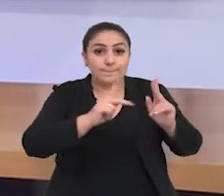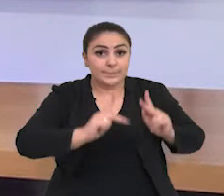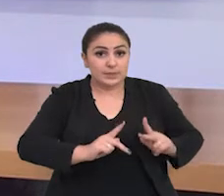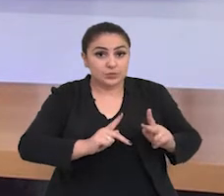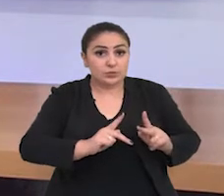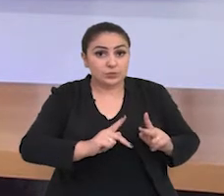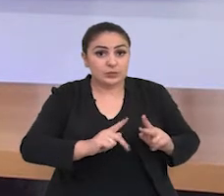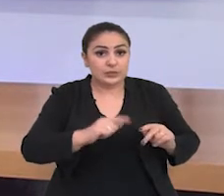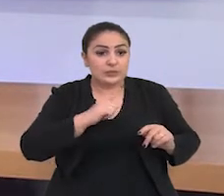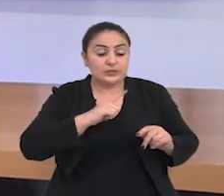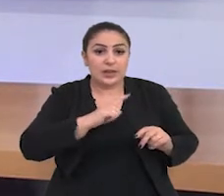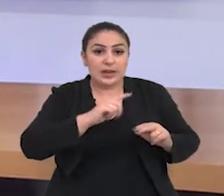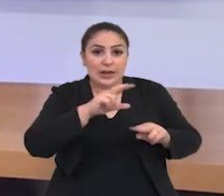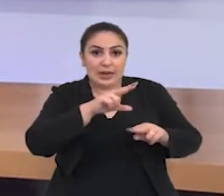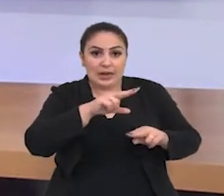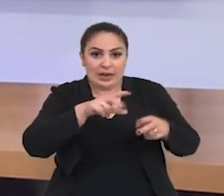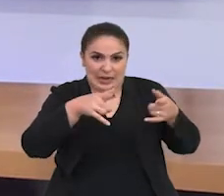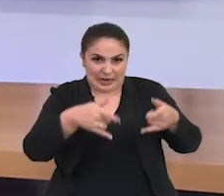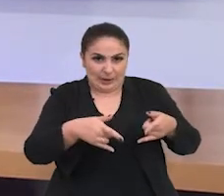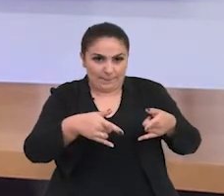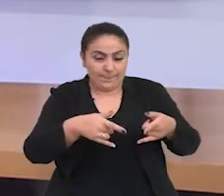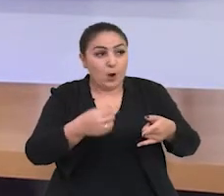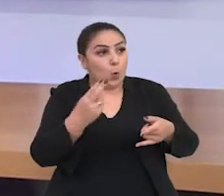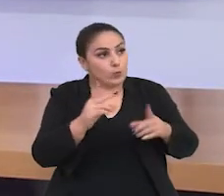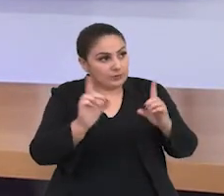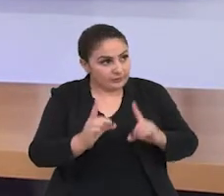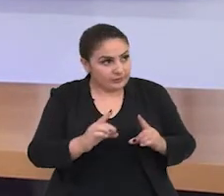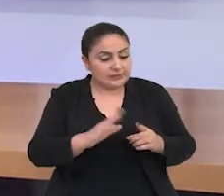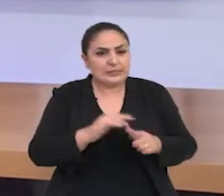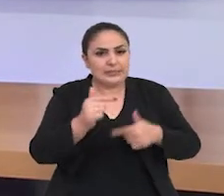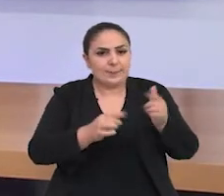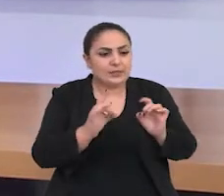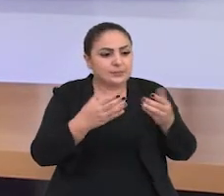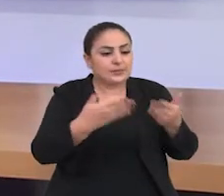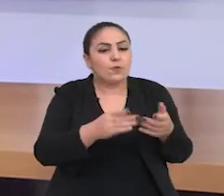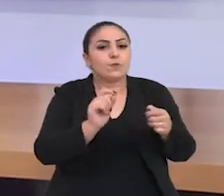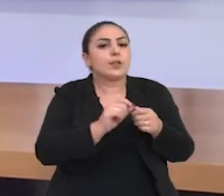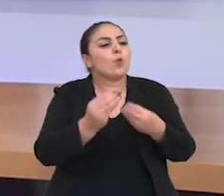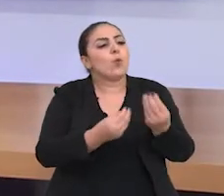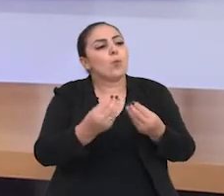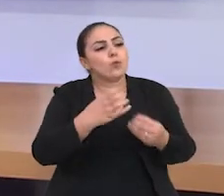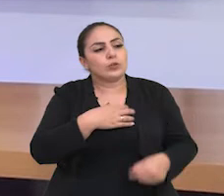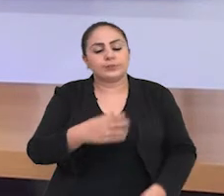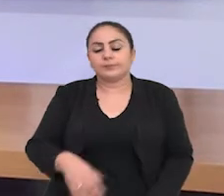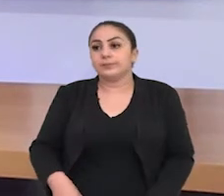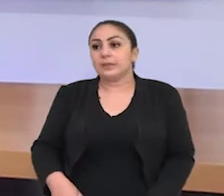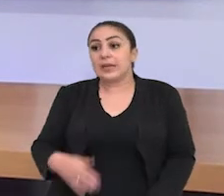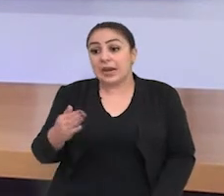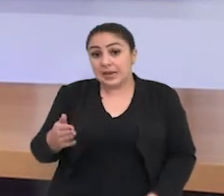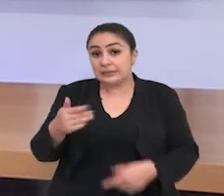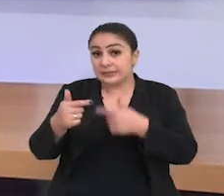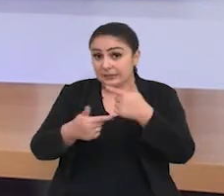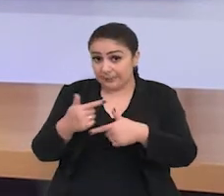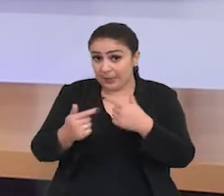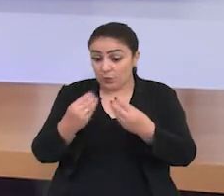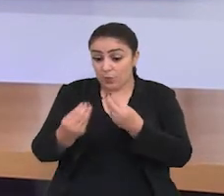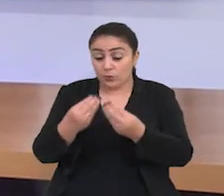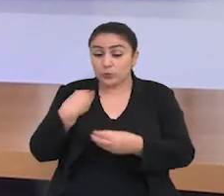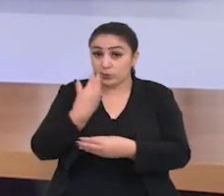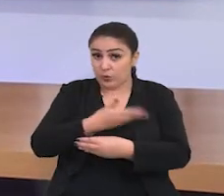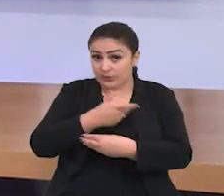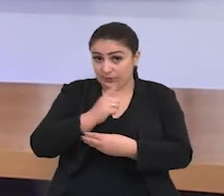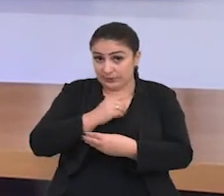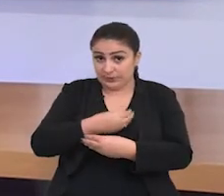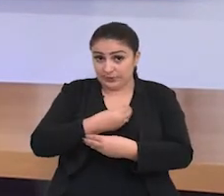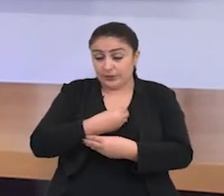então a pessoas acamadas e com deficiência. Esse trabalho em especial é realizado de que forma? Esse trabalho, como a